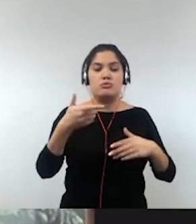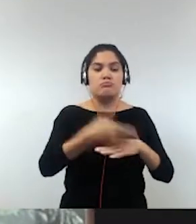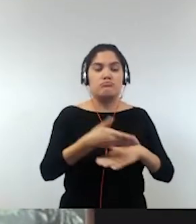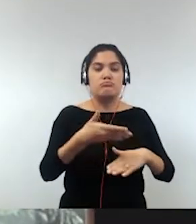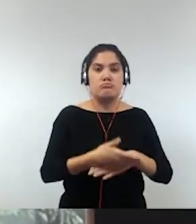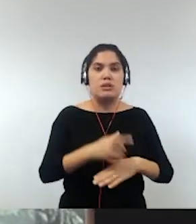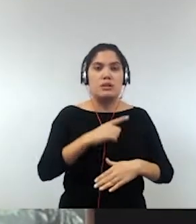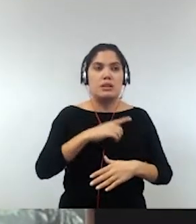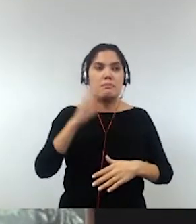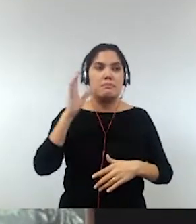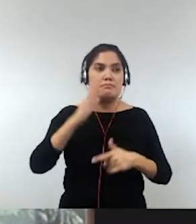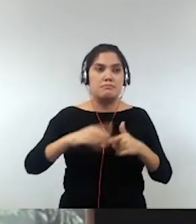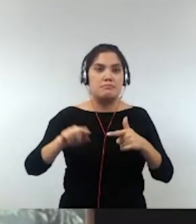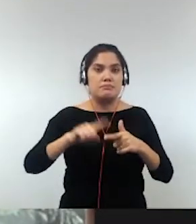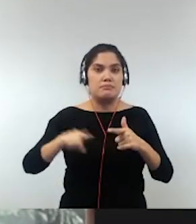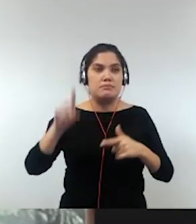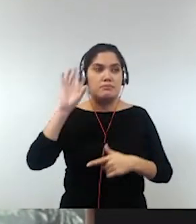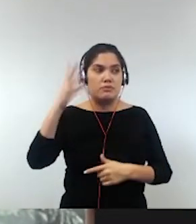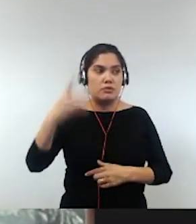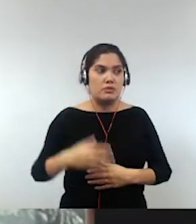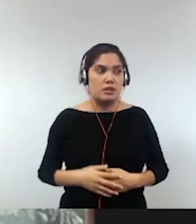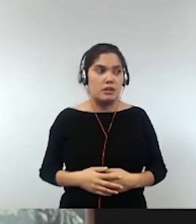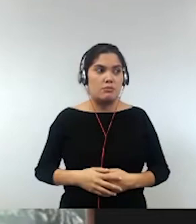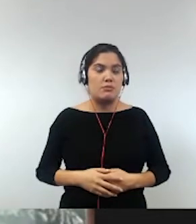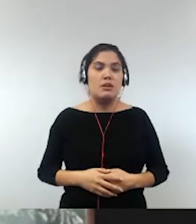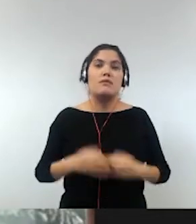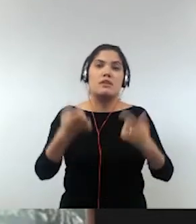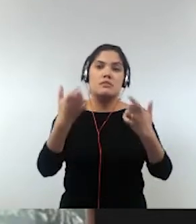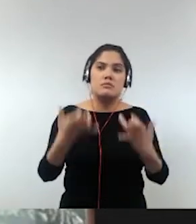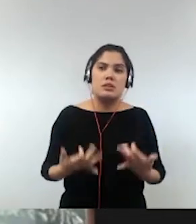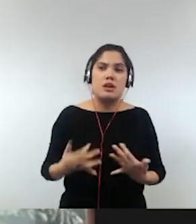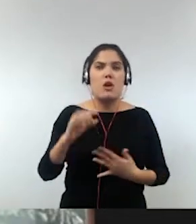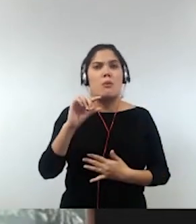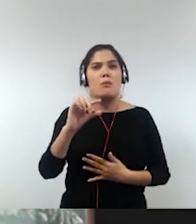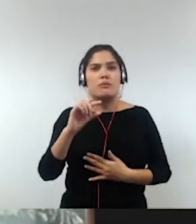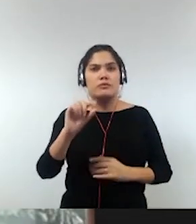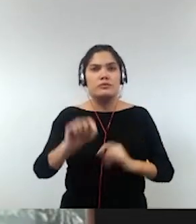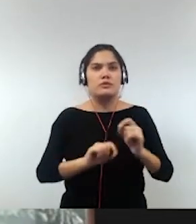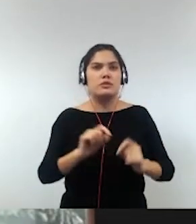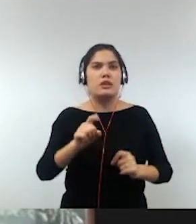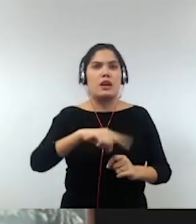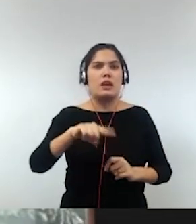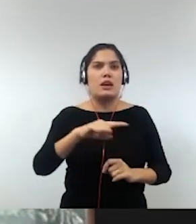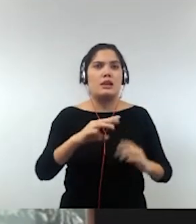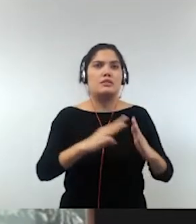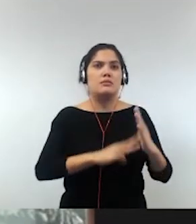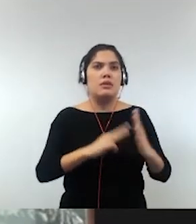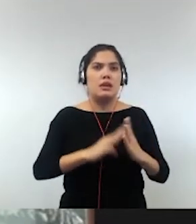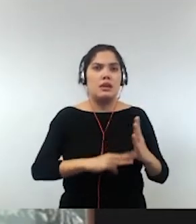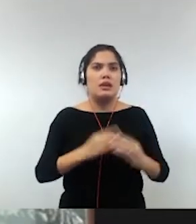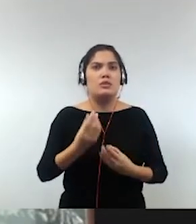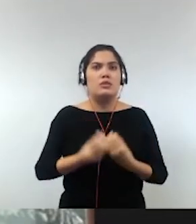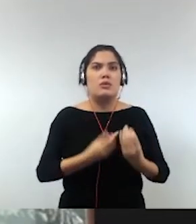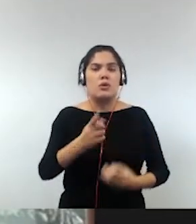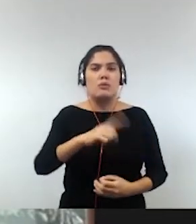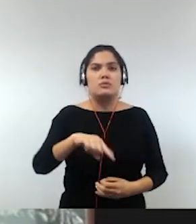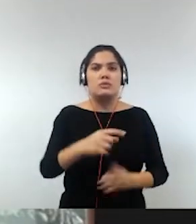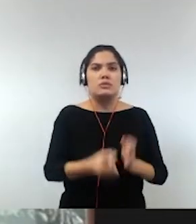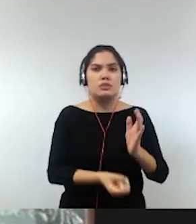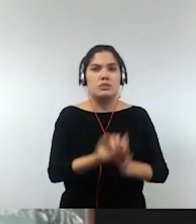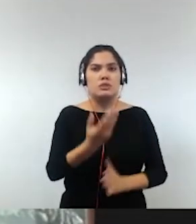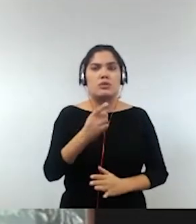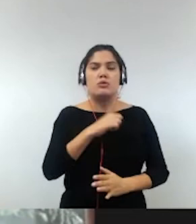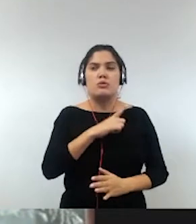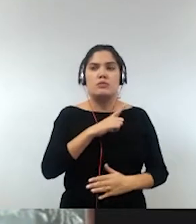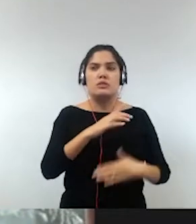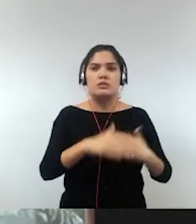tem problemas para resolver, e a doutora Lúcia vai contar para a gente um pouquinho do que são esses métodos, de como isso surgiu, de como isso tem